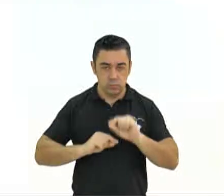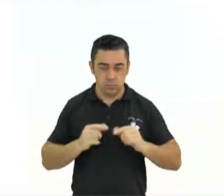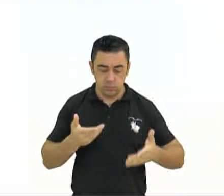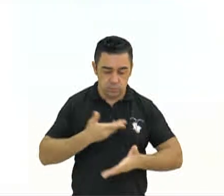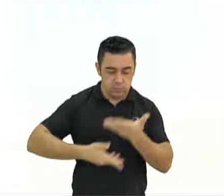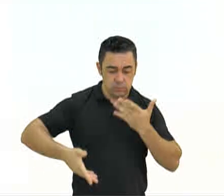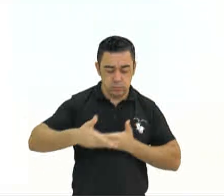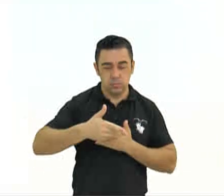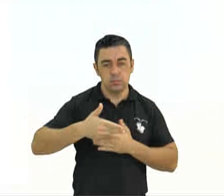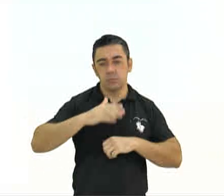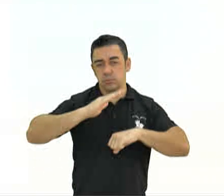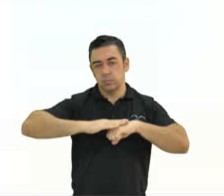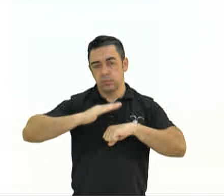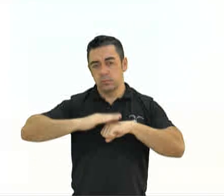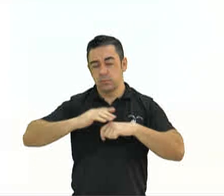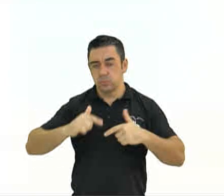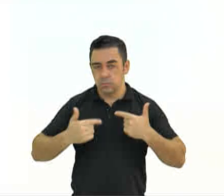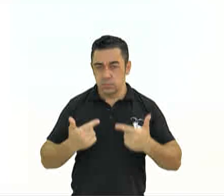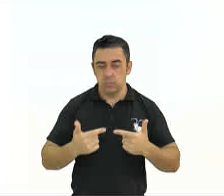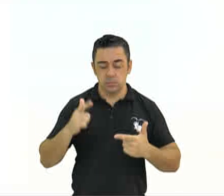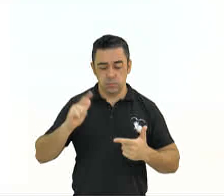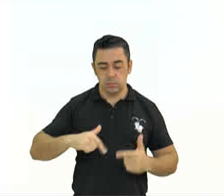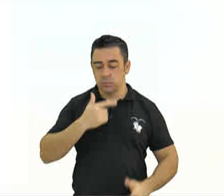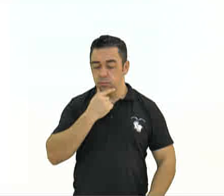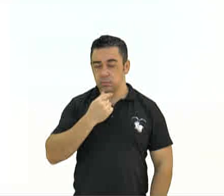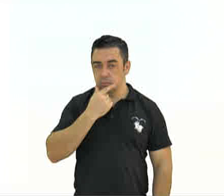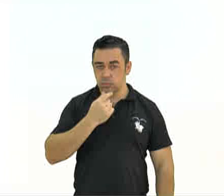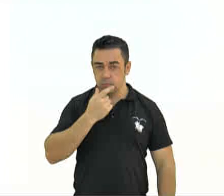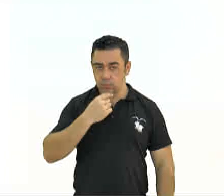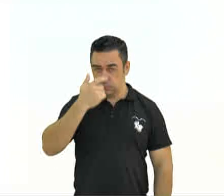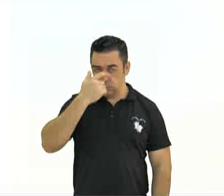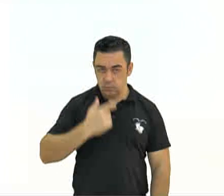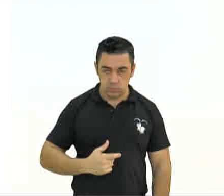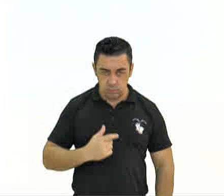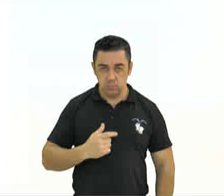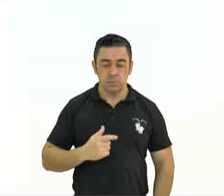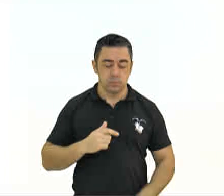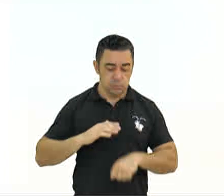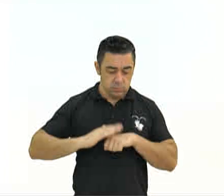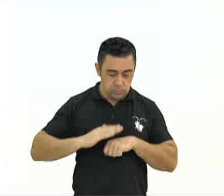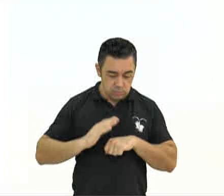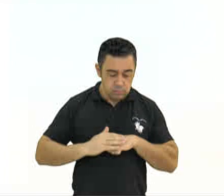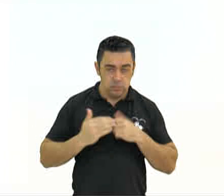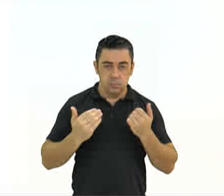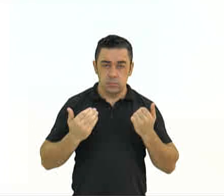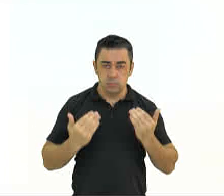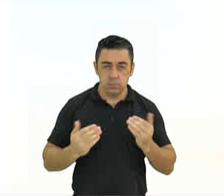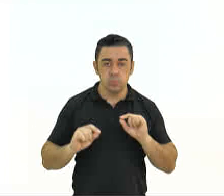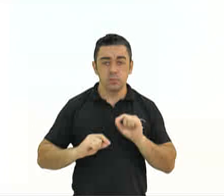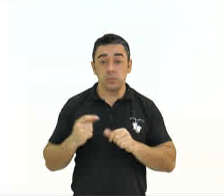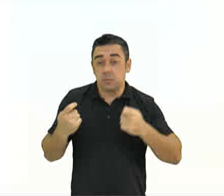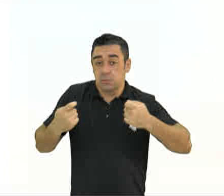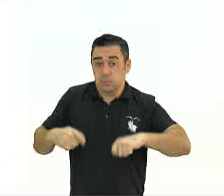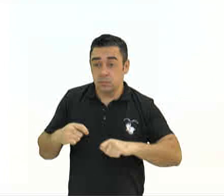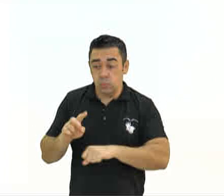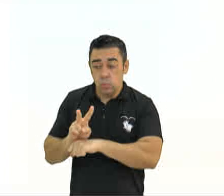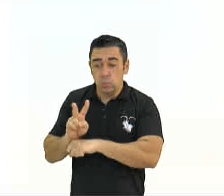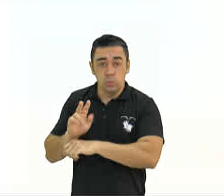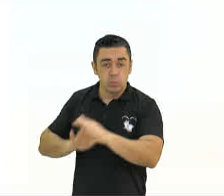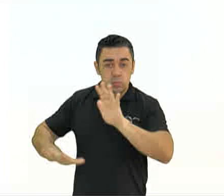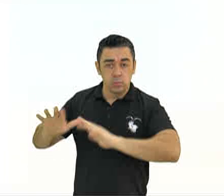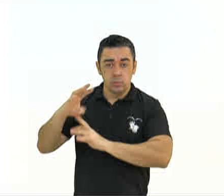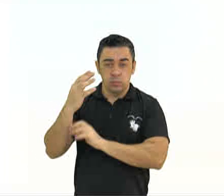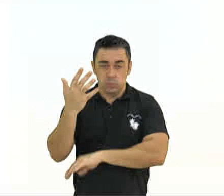interação de ações que possam envolver o próprio homem mediante suas atitudes frente às exigências ambientais representadas